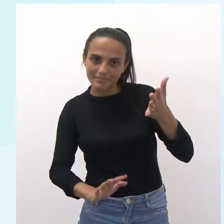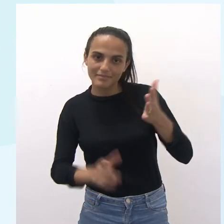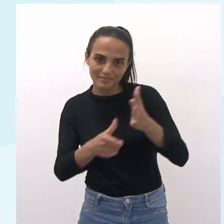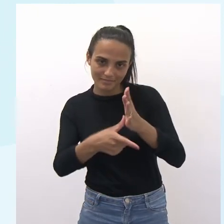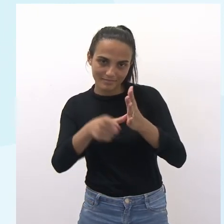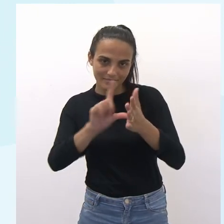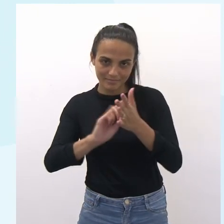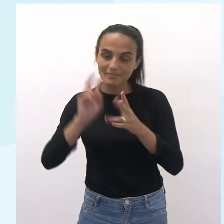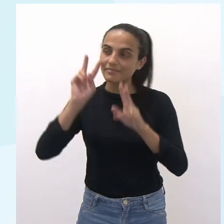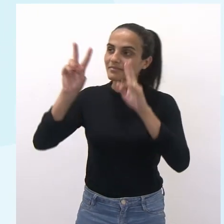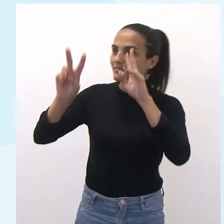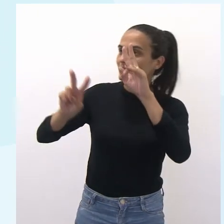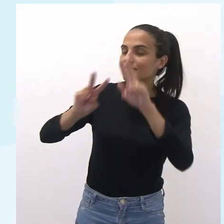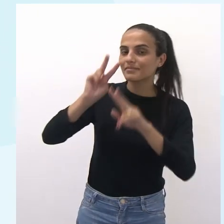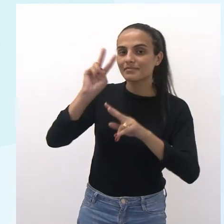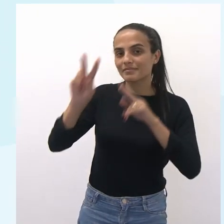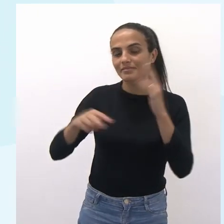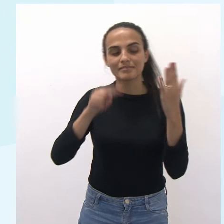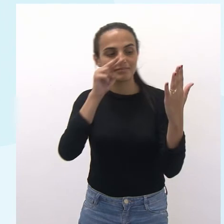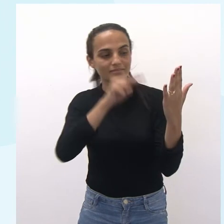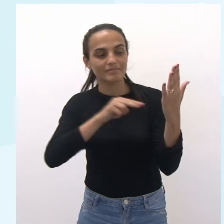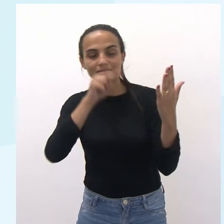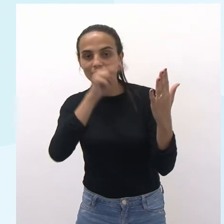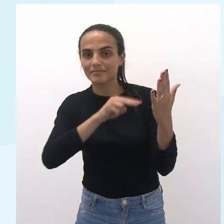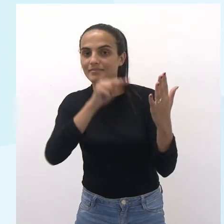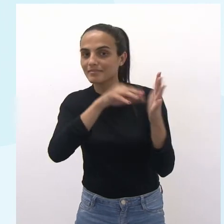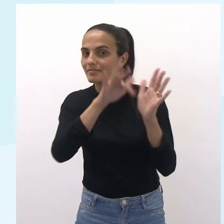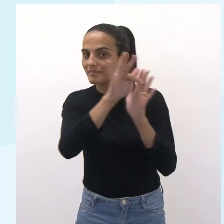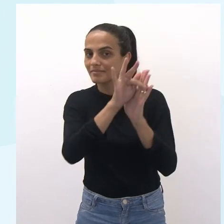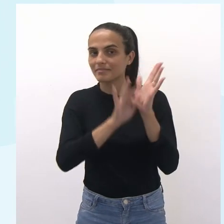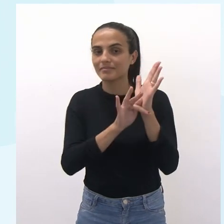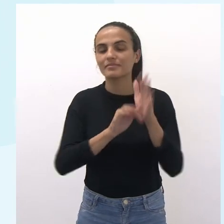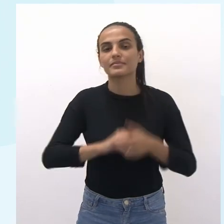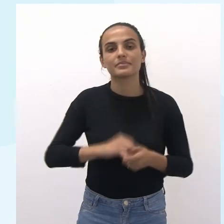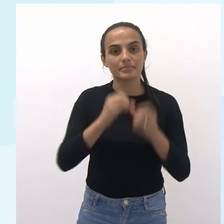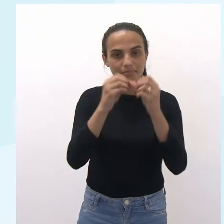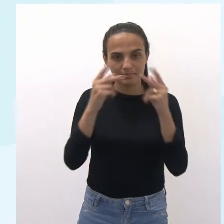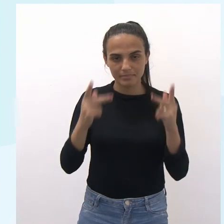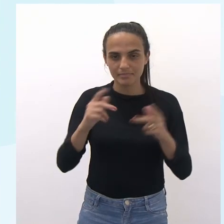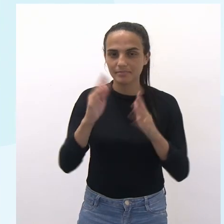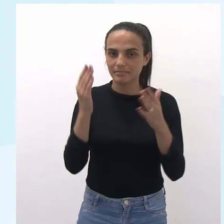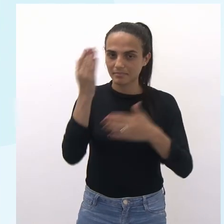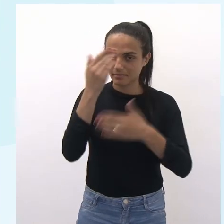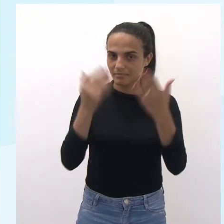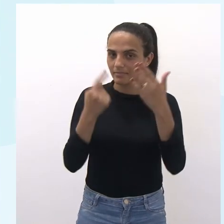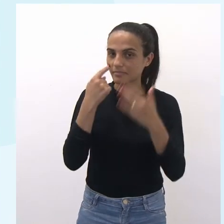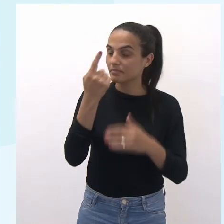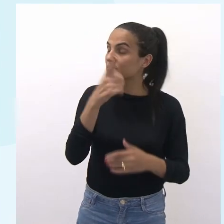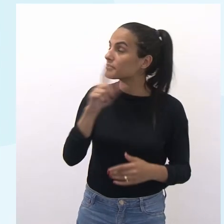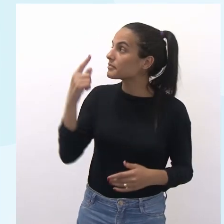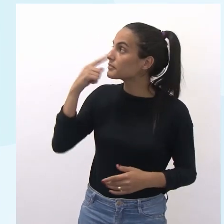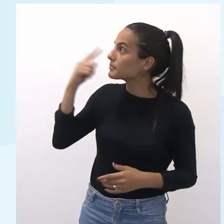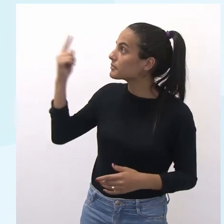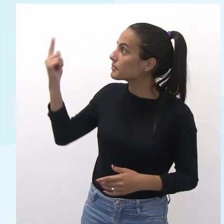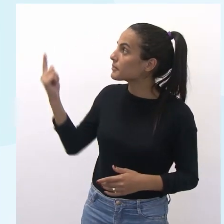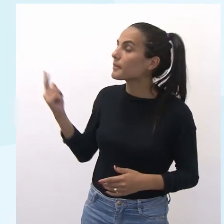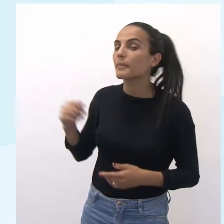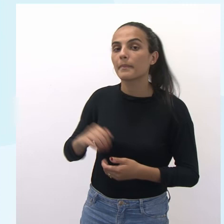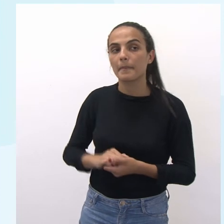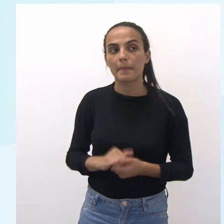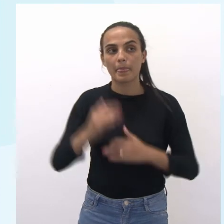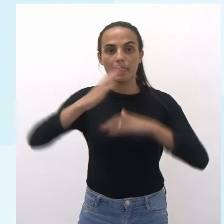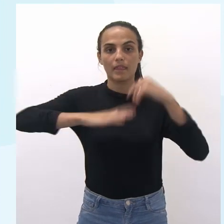do visionamento, que no caso é a leitura de um texto. Ok? Próximo slide. A